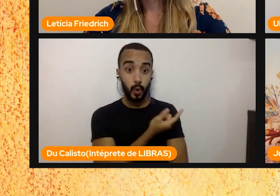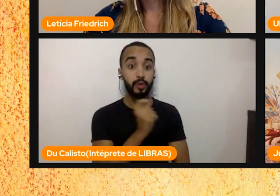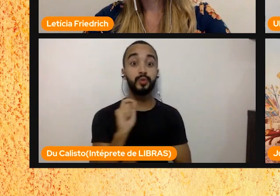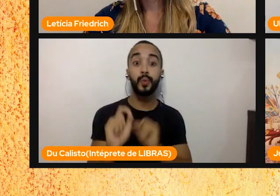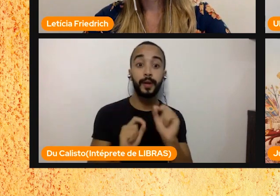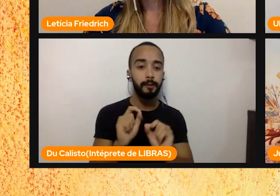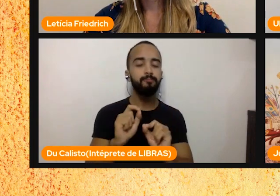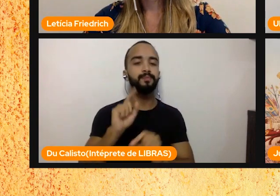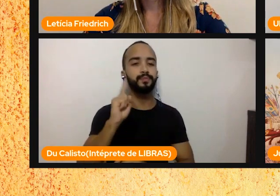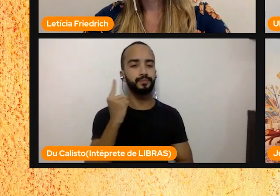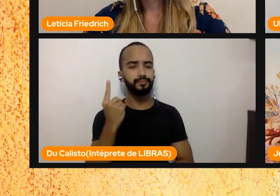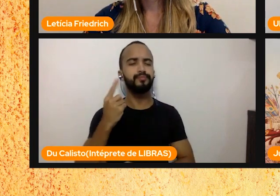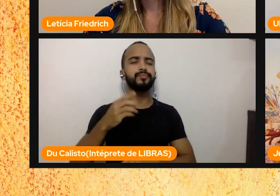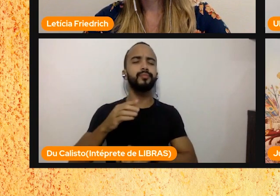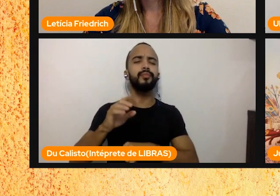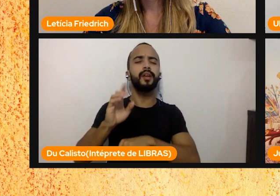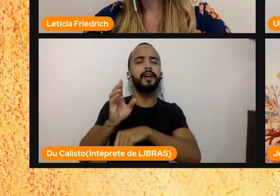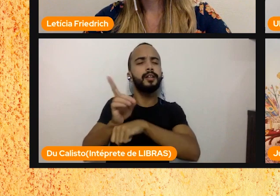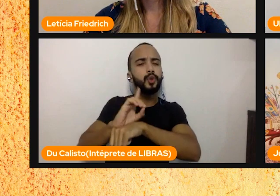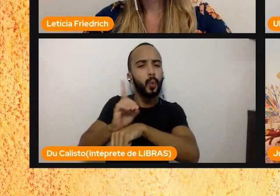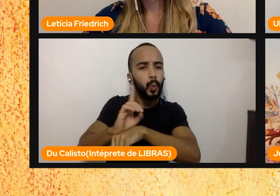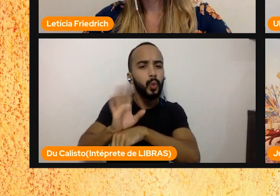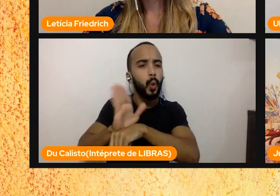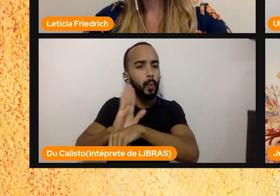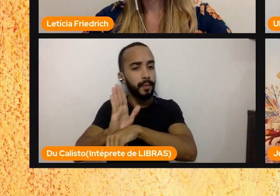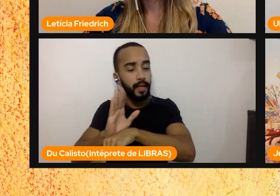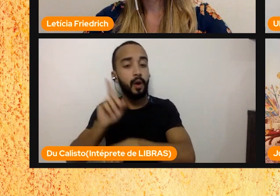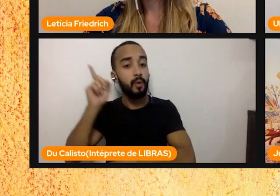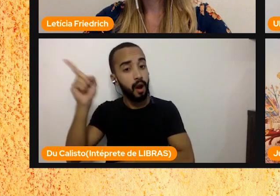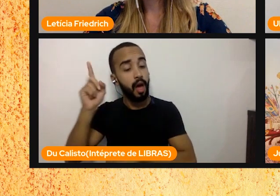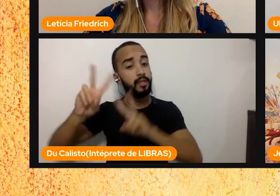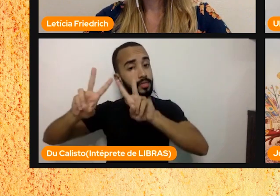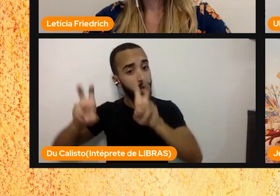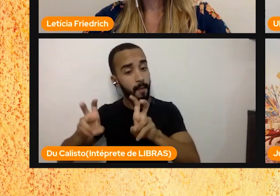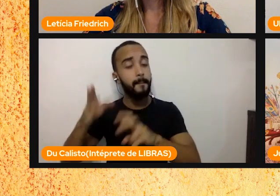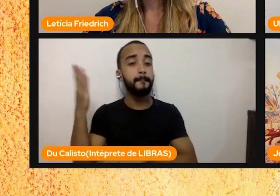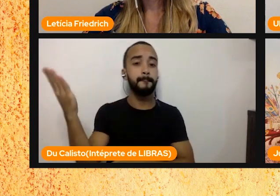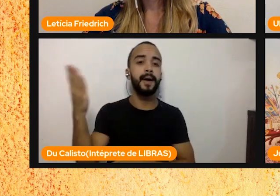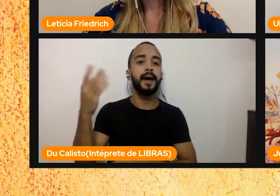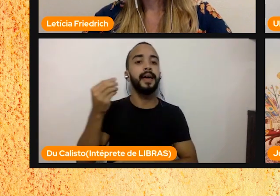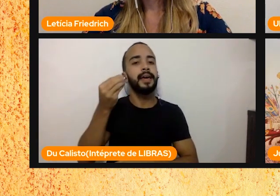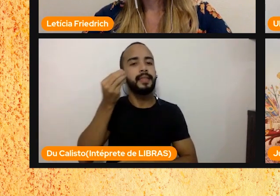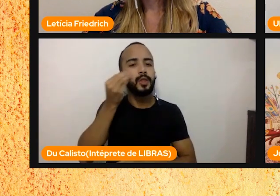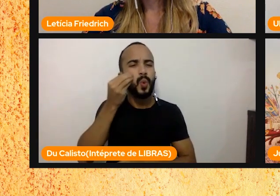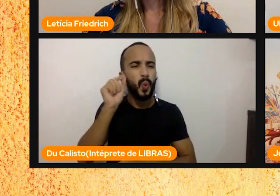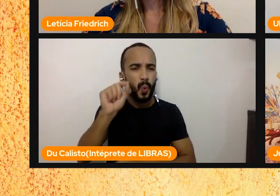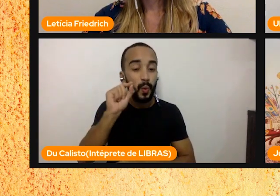Neco Tabosa, teve uma ideia assim, genial de tentar fazer um longa e não um documentário, fazer assim,